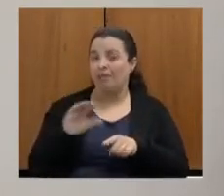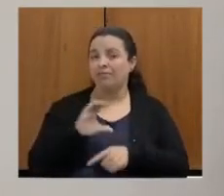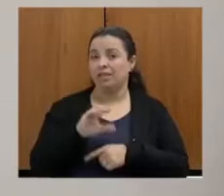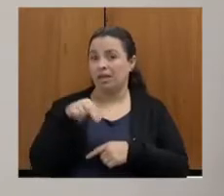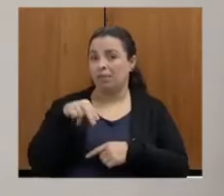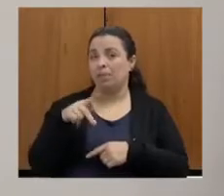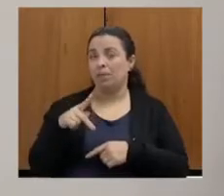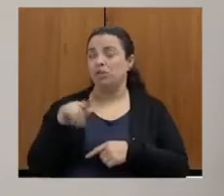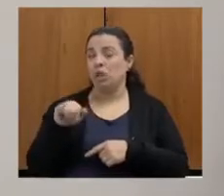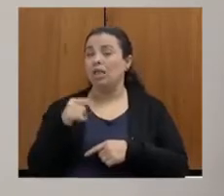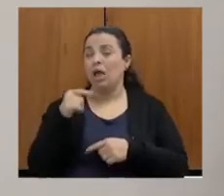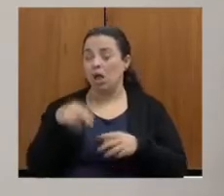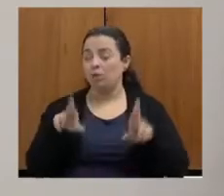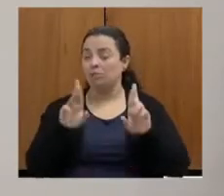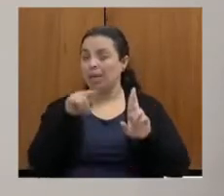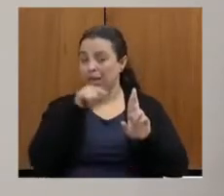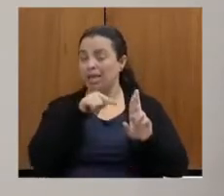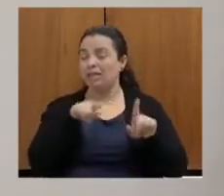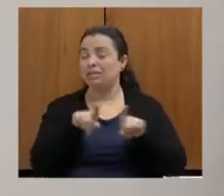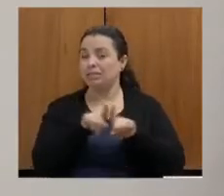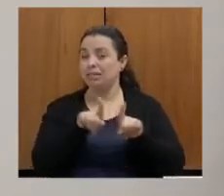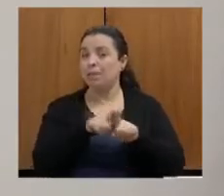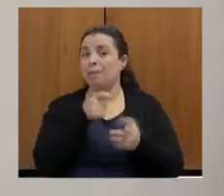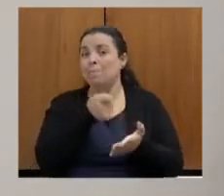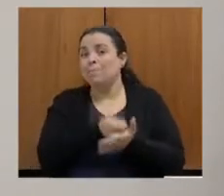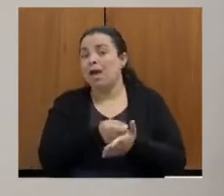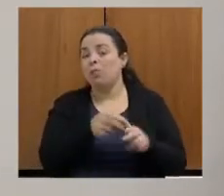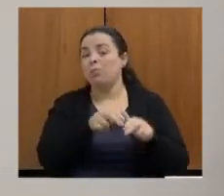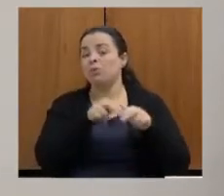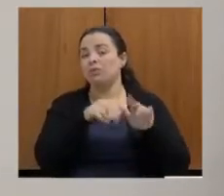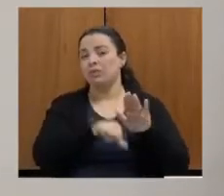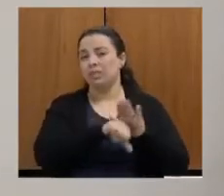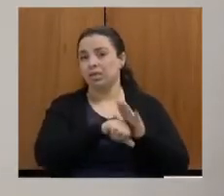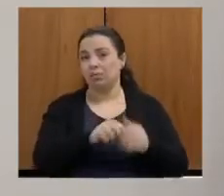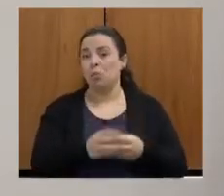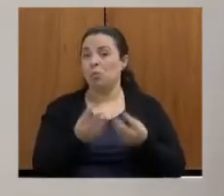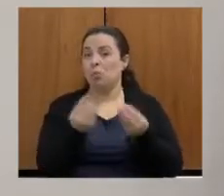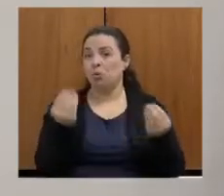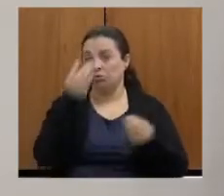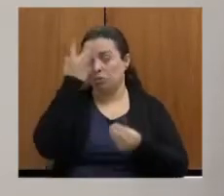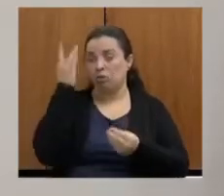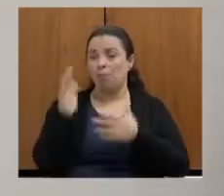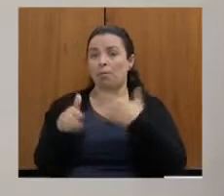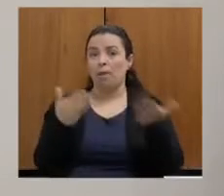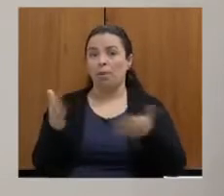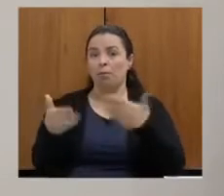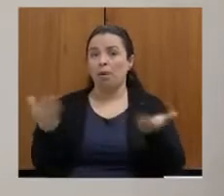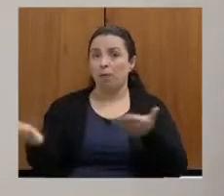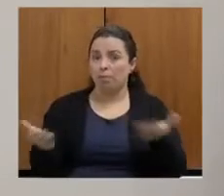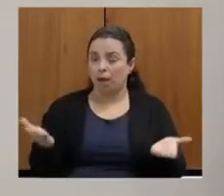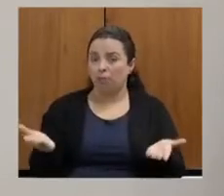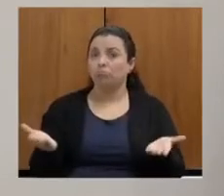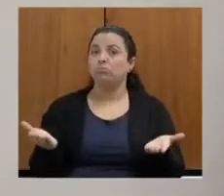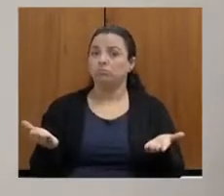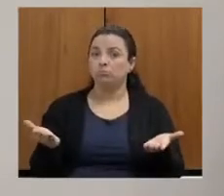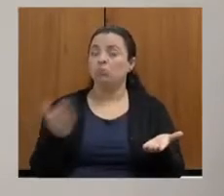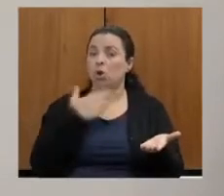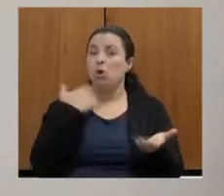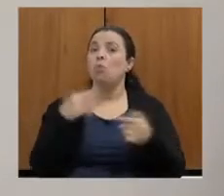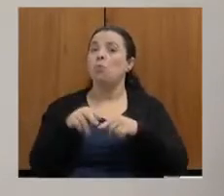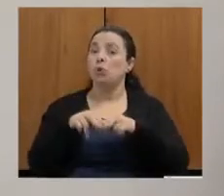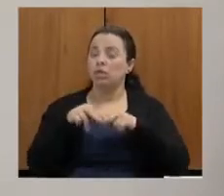esse crime pessoas foram assassinadas naquele rompimento da barragem estive em Bento Rodrigues